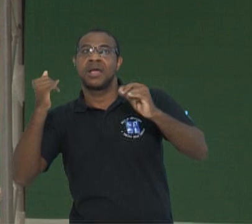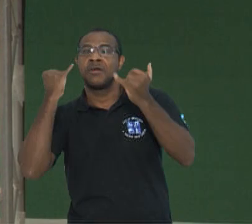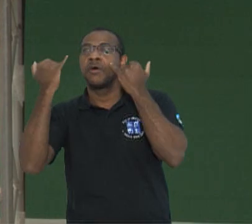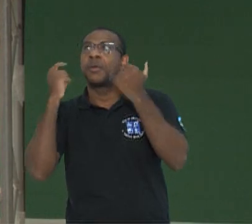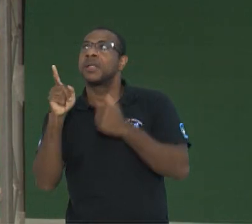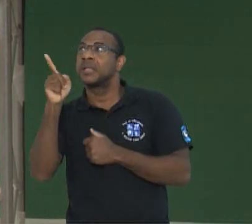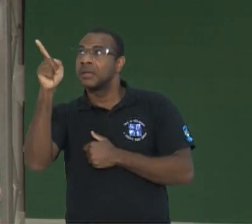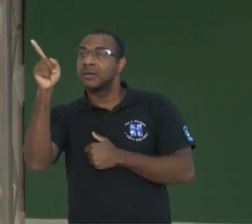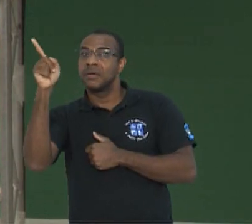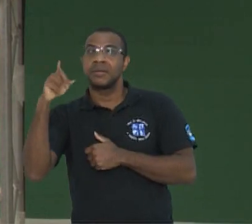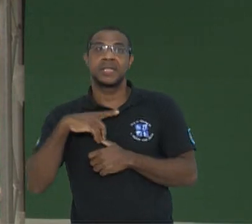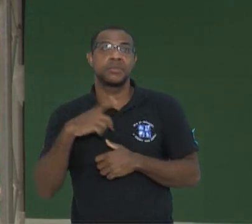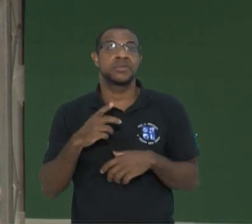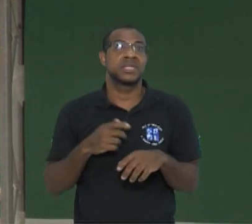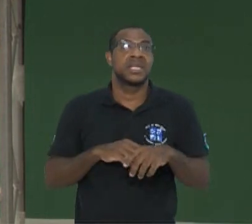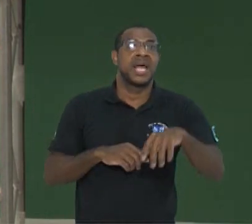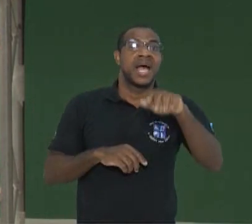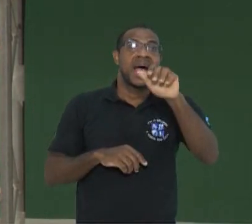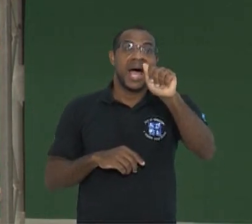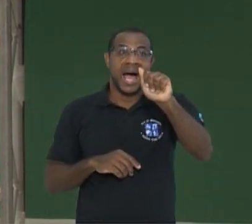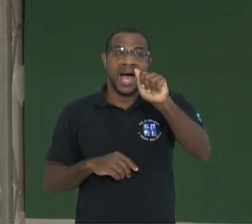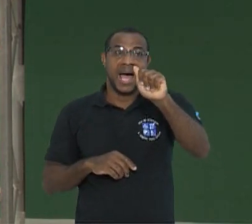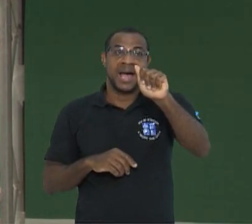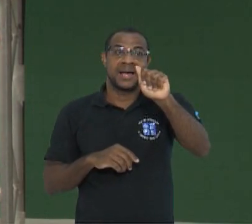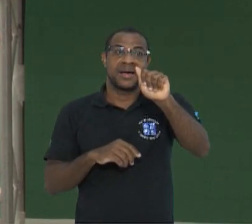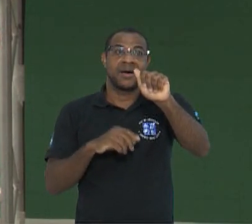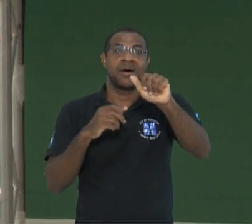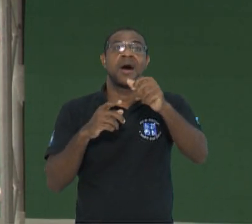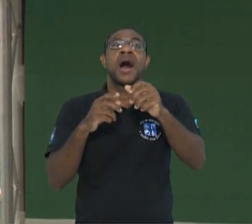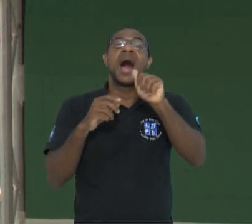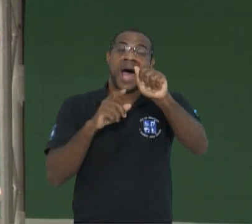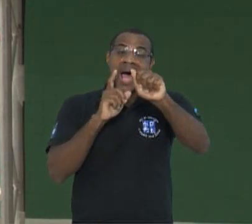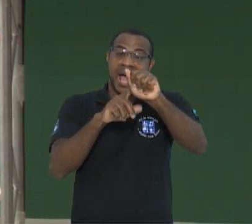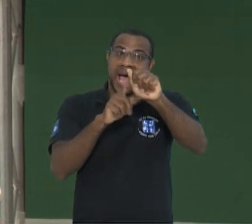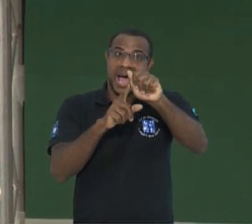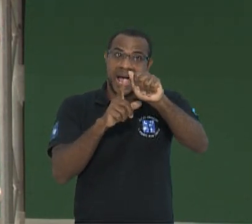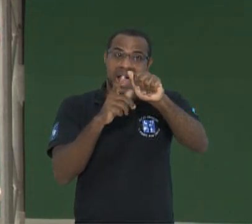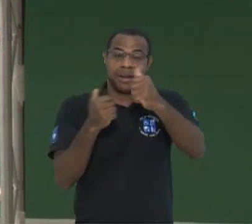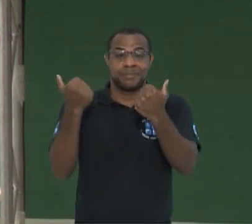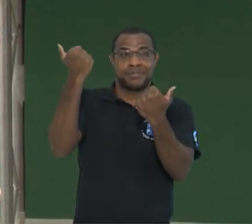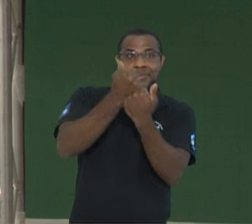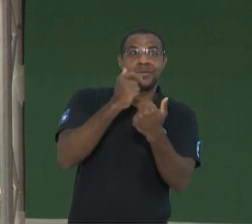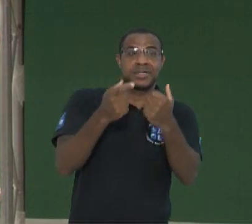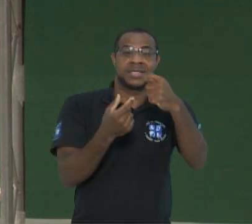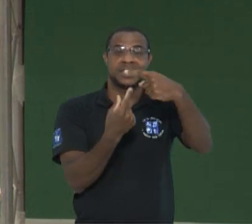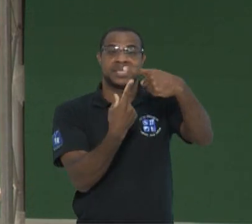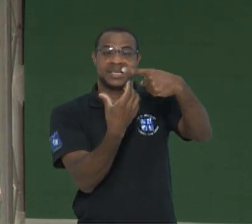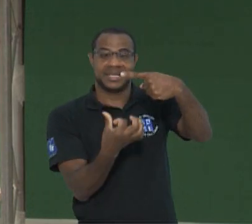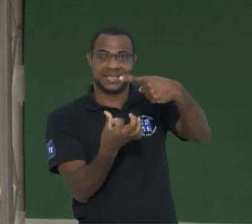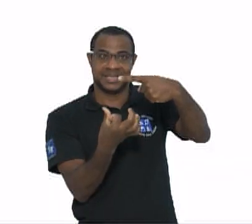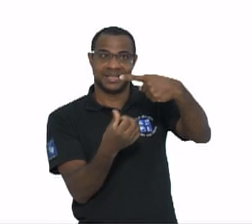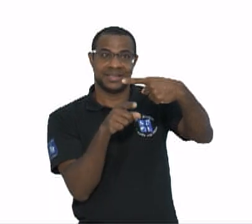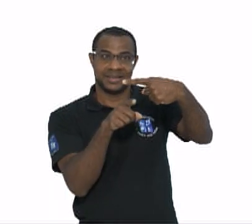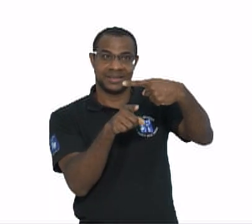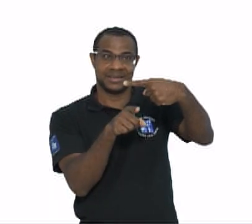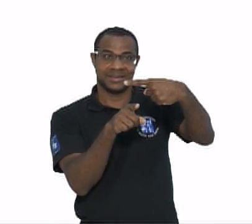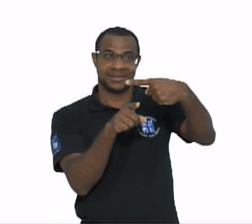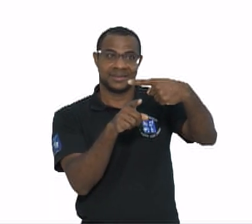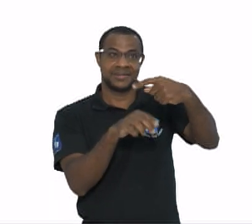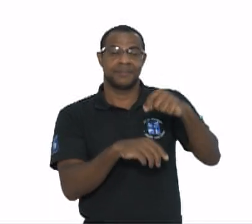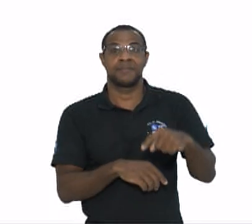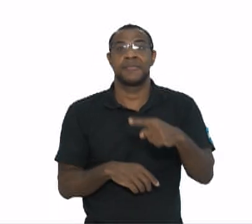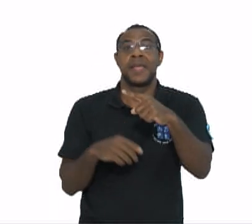ao quadrado é 16. Como é que eu sei? O primeiro termo sempre terá o denominador a ao quadrado. B ao quadrado